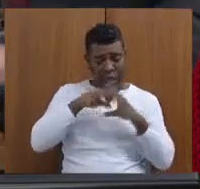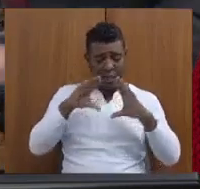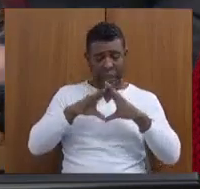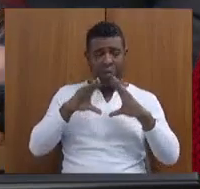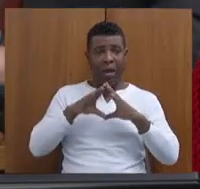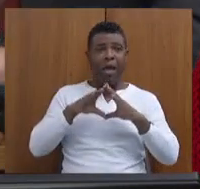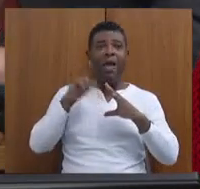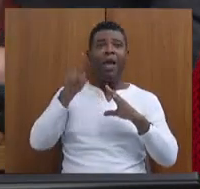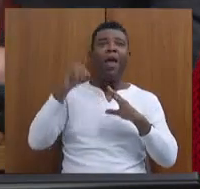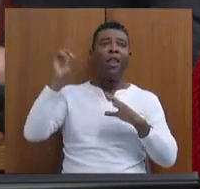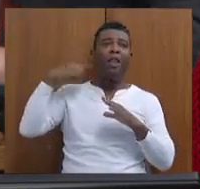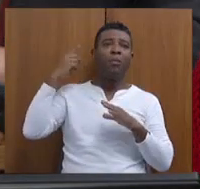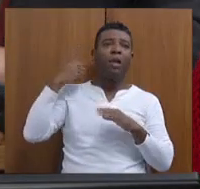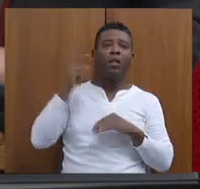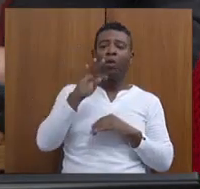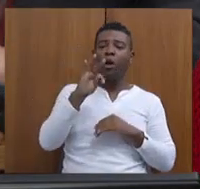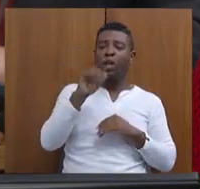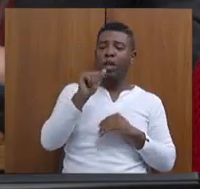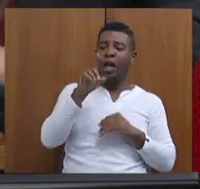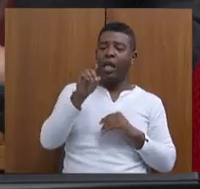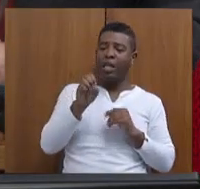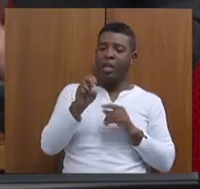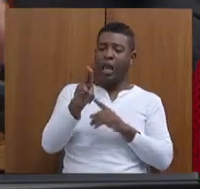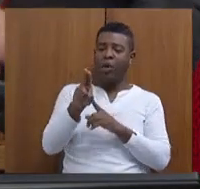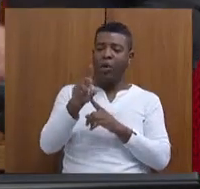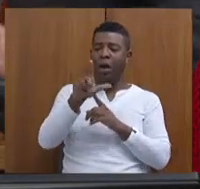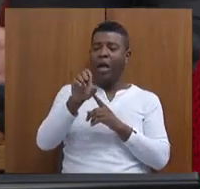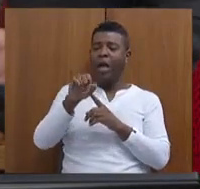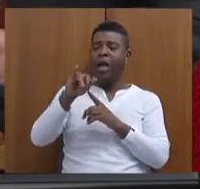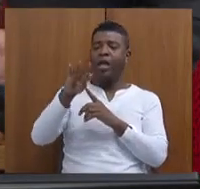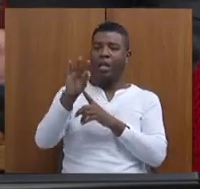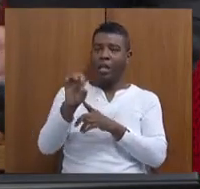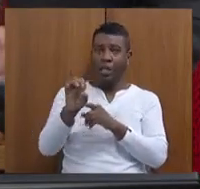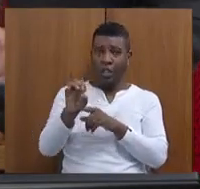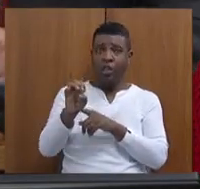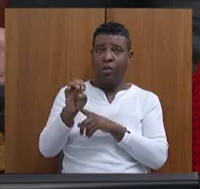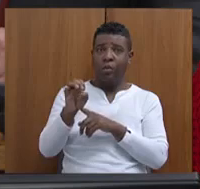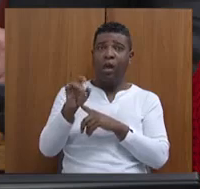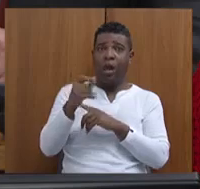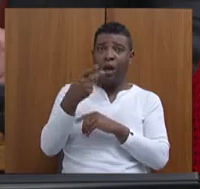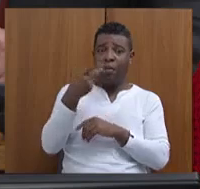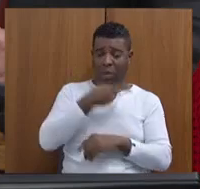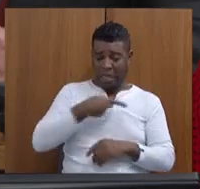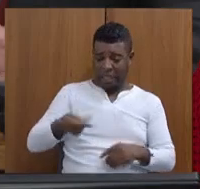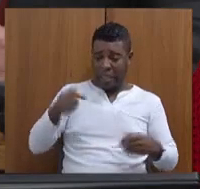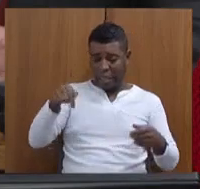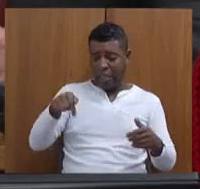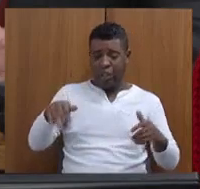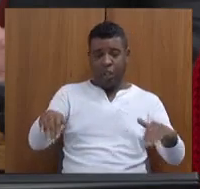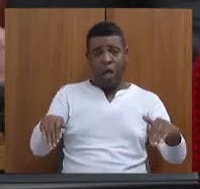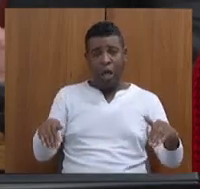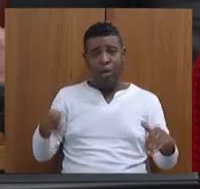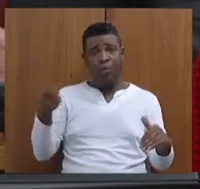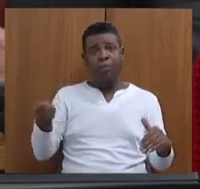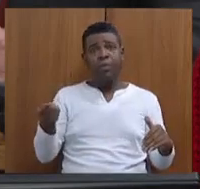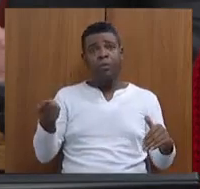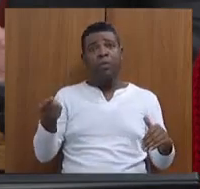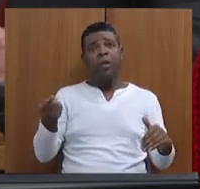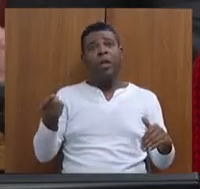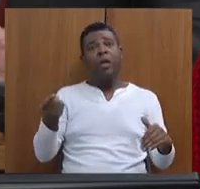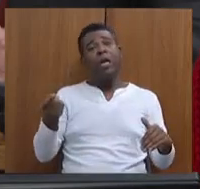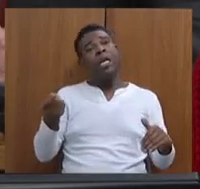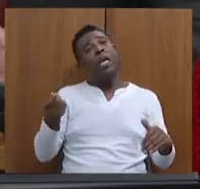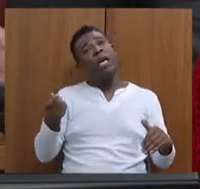eleito o nosso atual presidente E Agora Nós estamos chegando a um bom termo